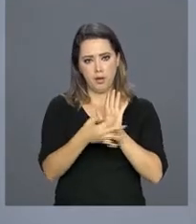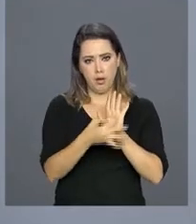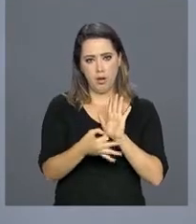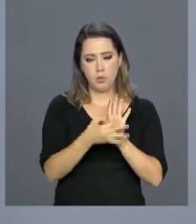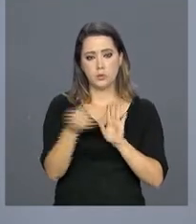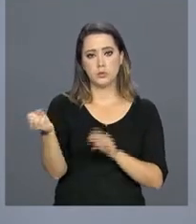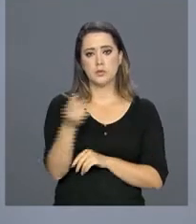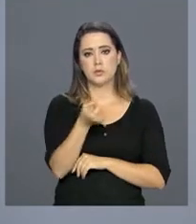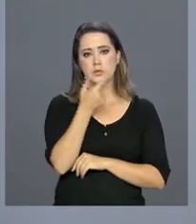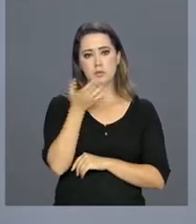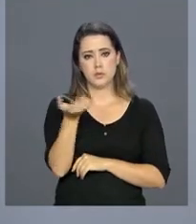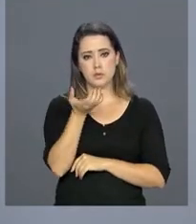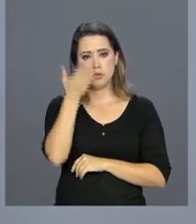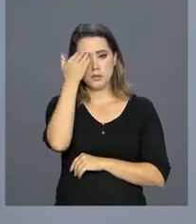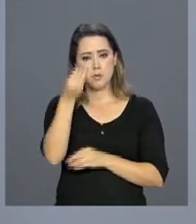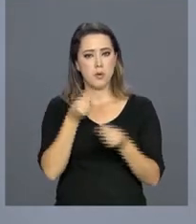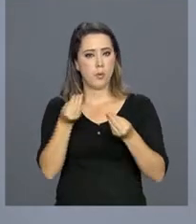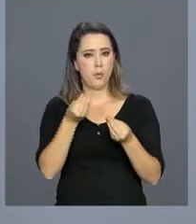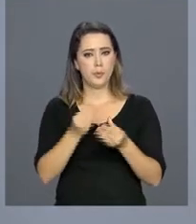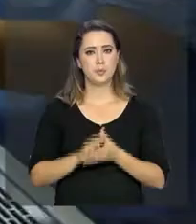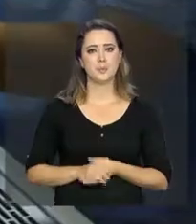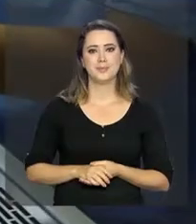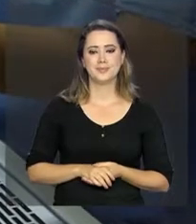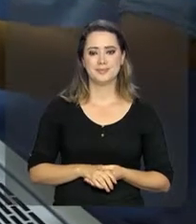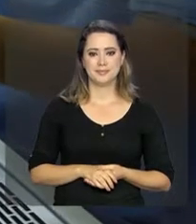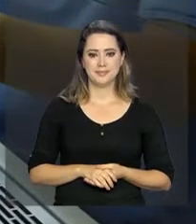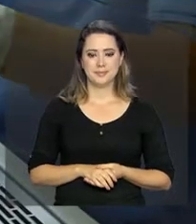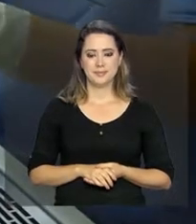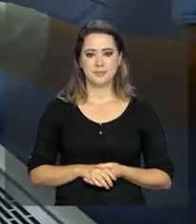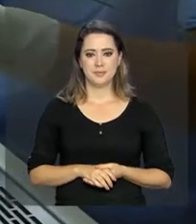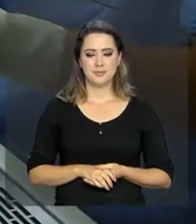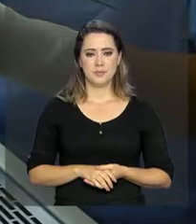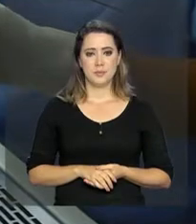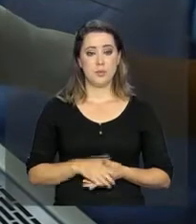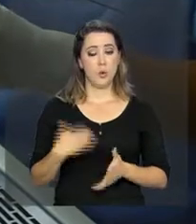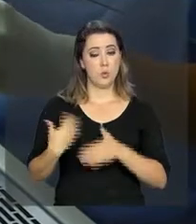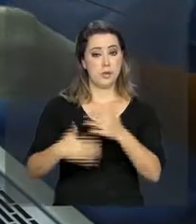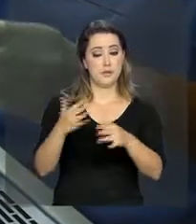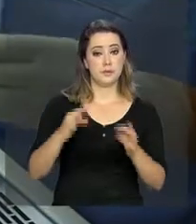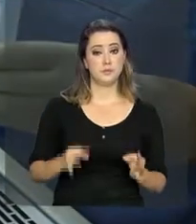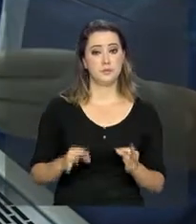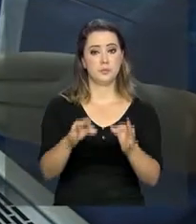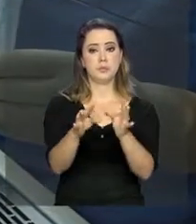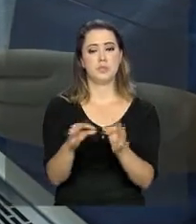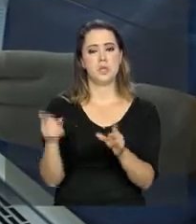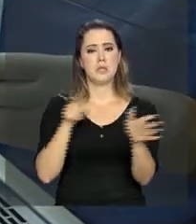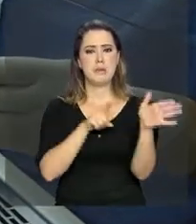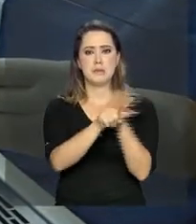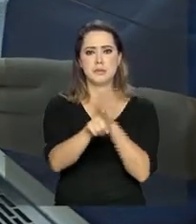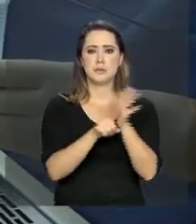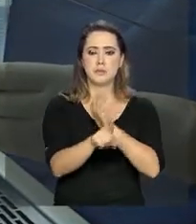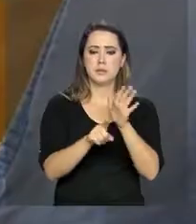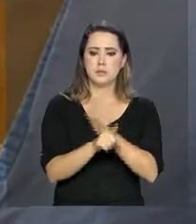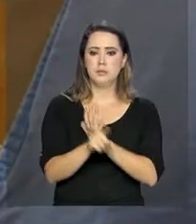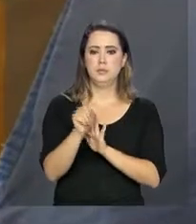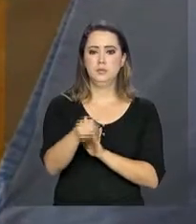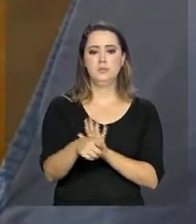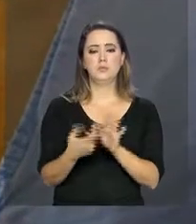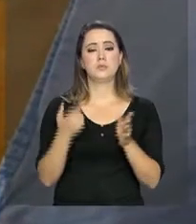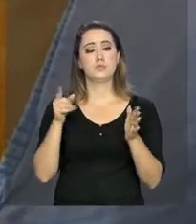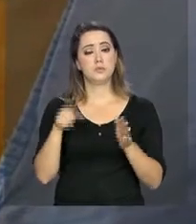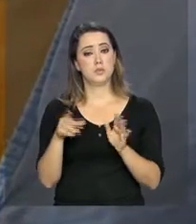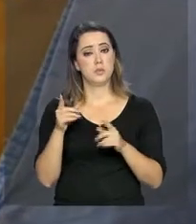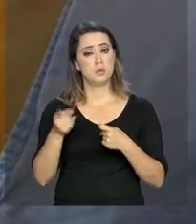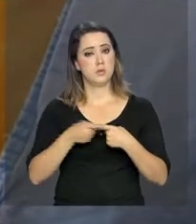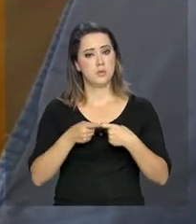quer saber como raíssa lopes explica os avanços tecnológicos e as pesquisas científicas fazem com que a